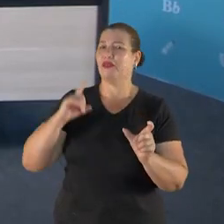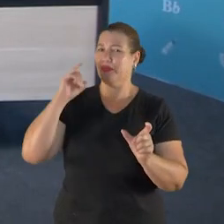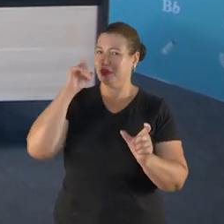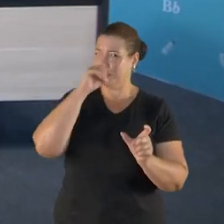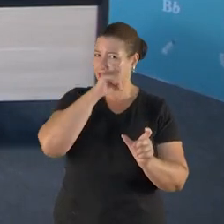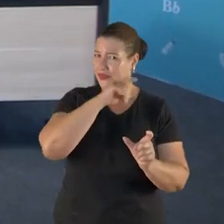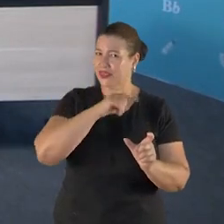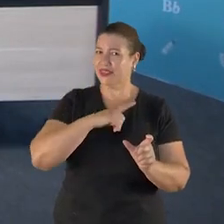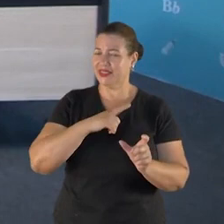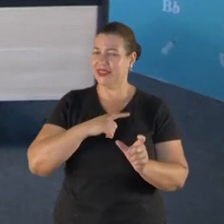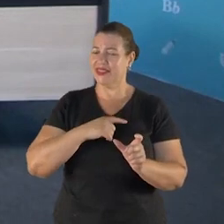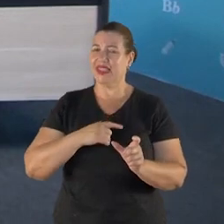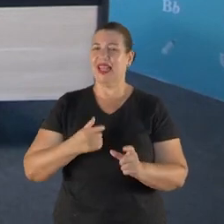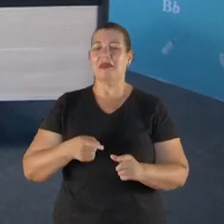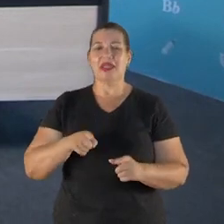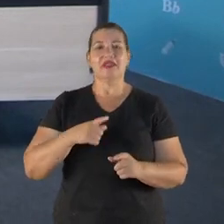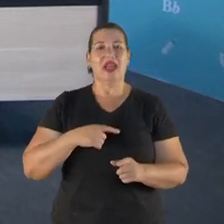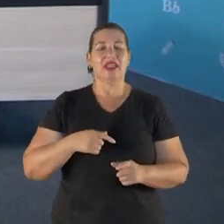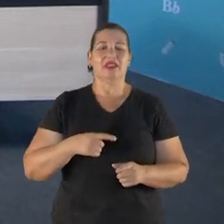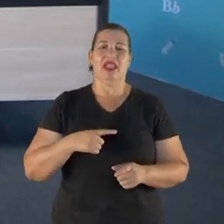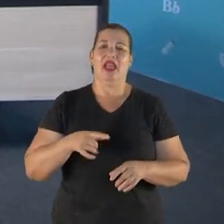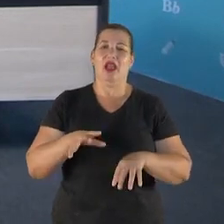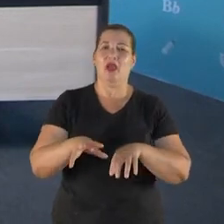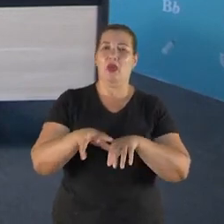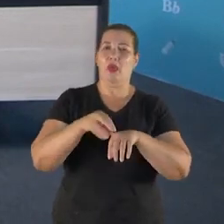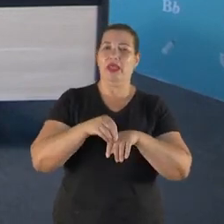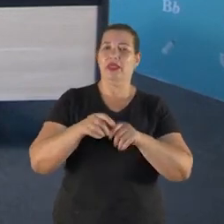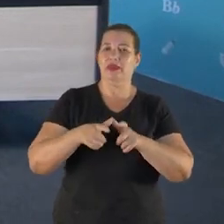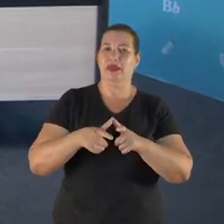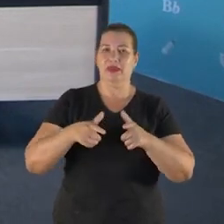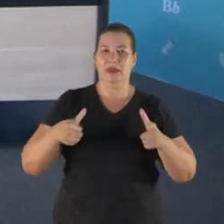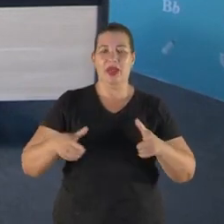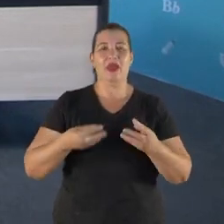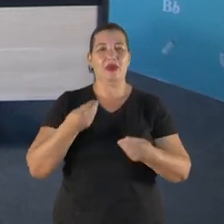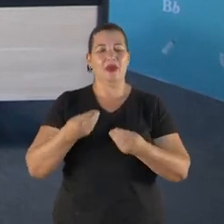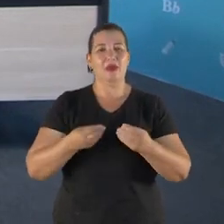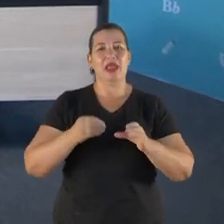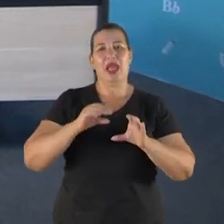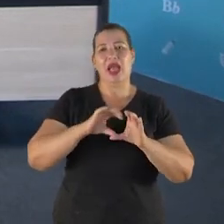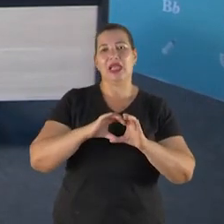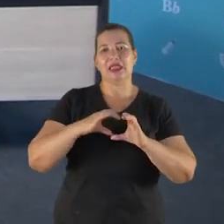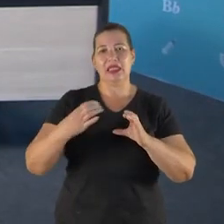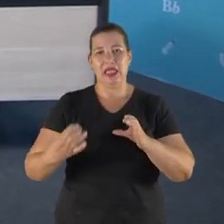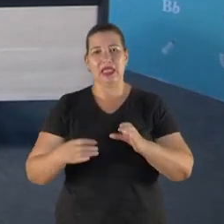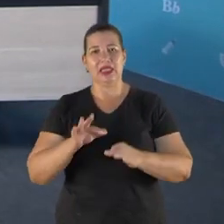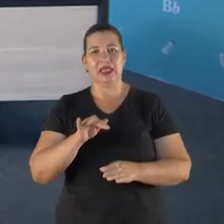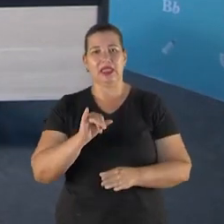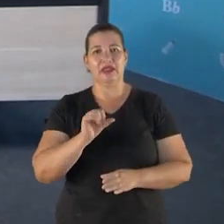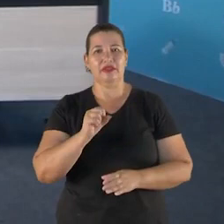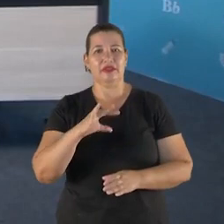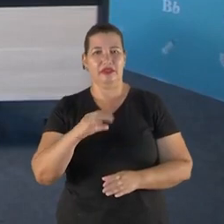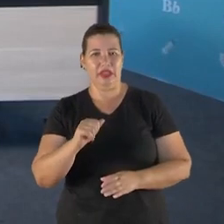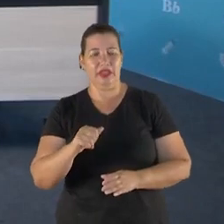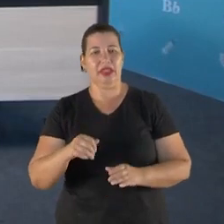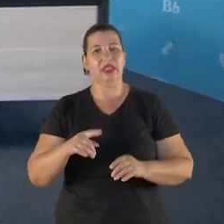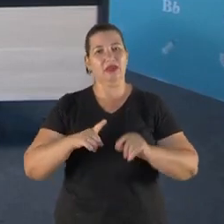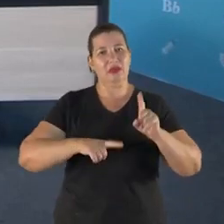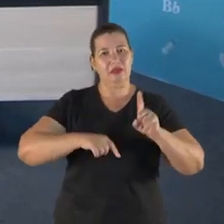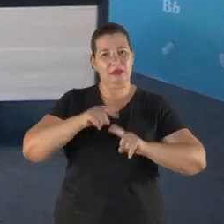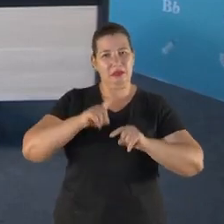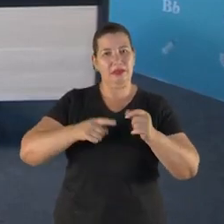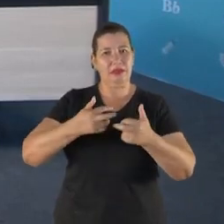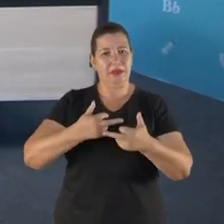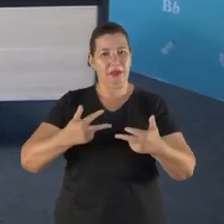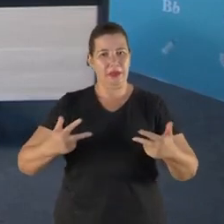bem difícil, mas que com certeza irá ampliar nossos conhecimentos sobre as propriedades físicas